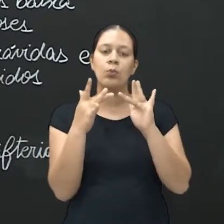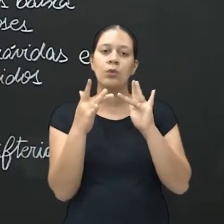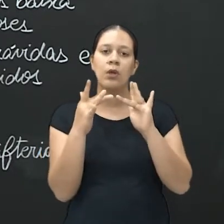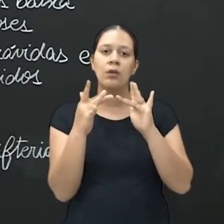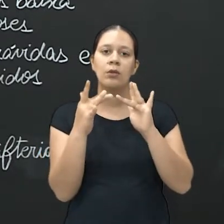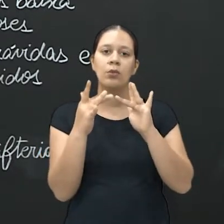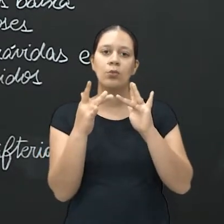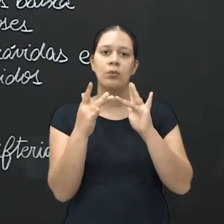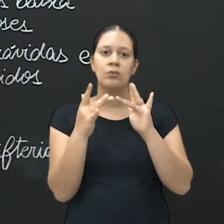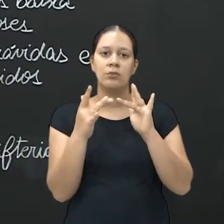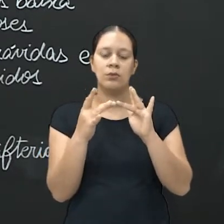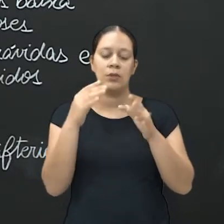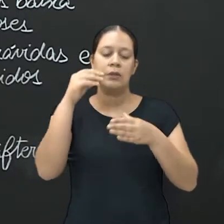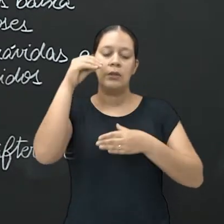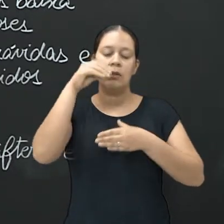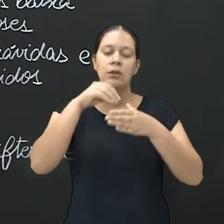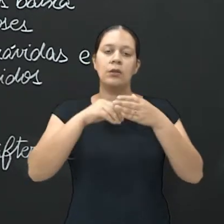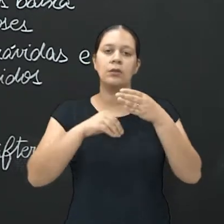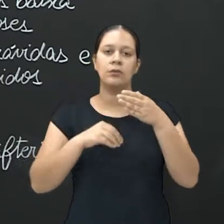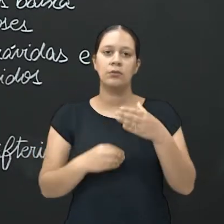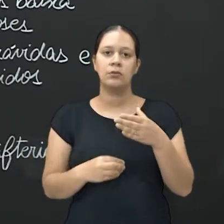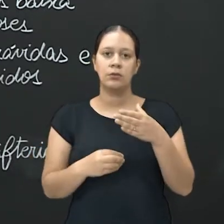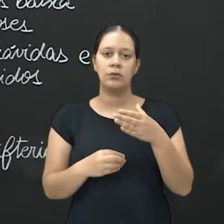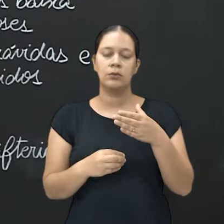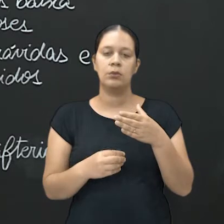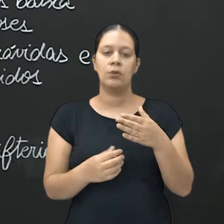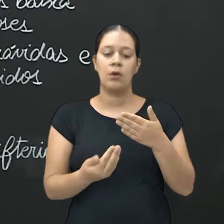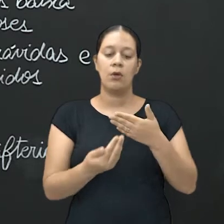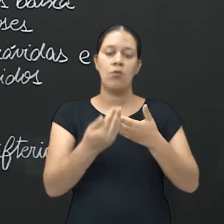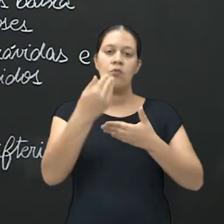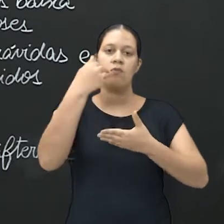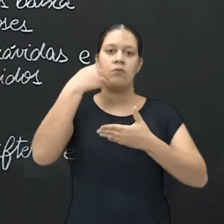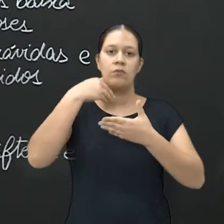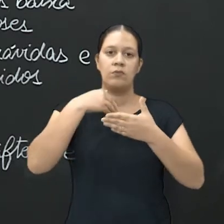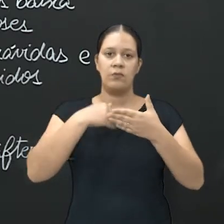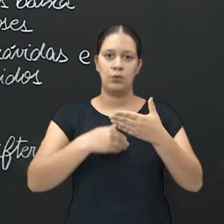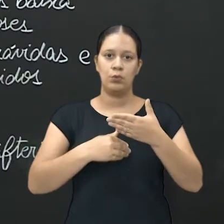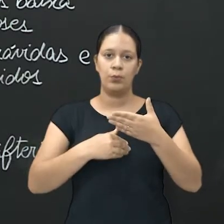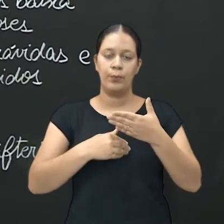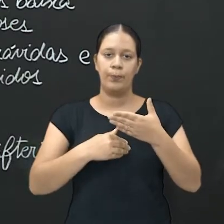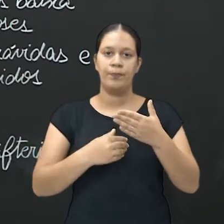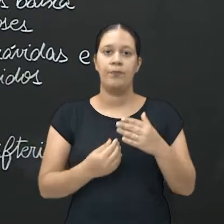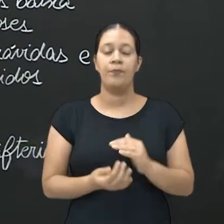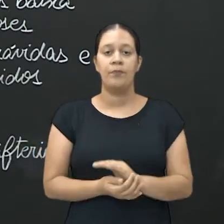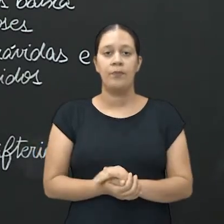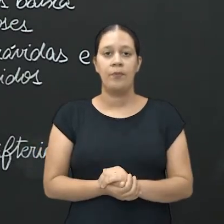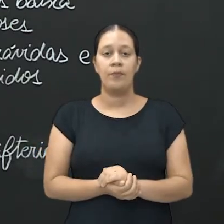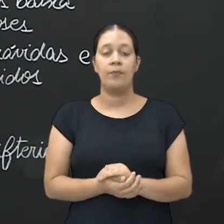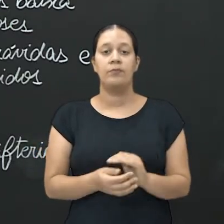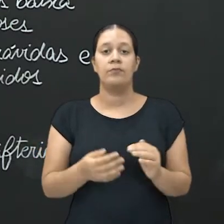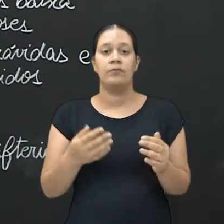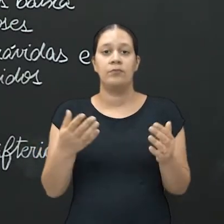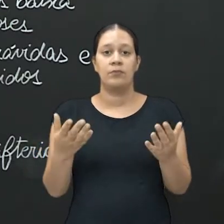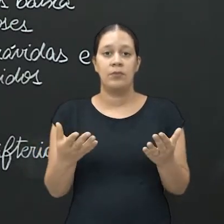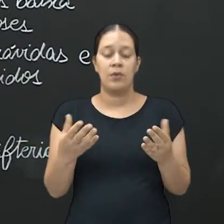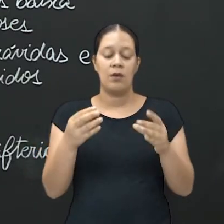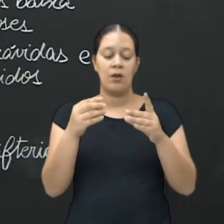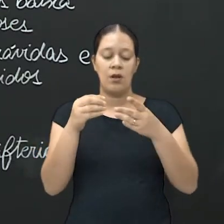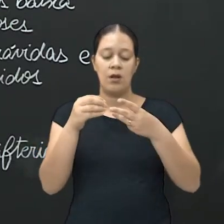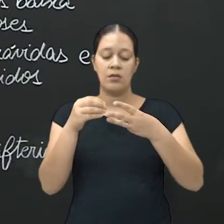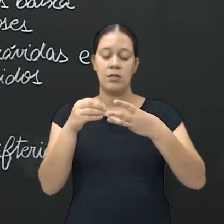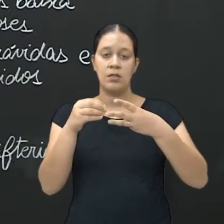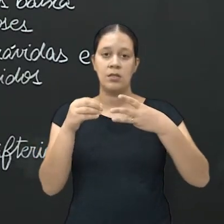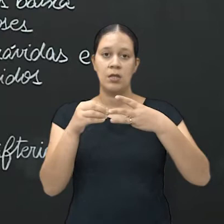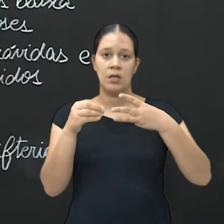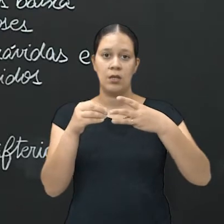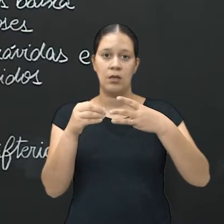a reação dele é agir como se aquilo fosse um grande invasor. Afinal, aquilo é um corpo estranho. Nessa brincadeira em que as nossas células de defesa,